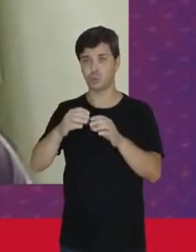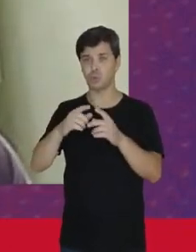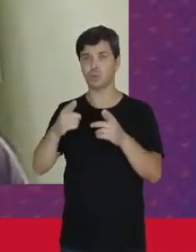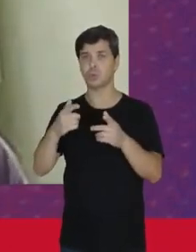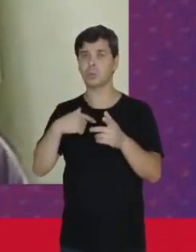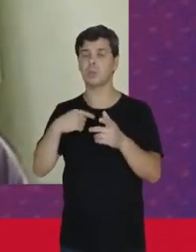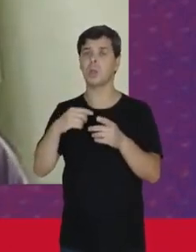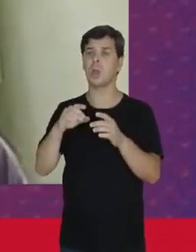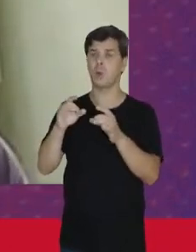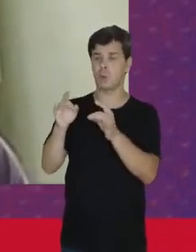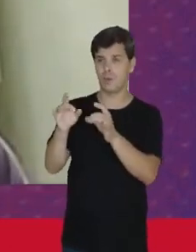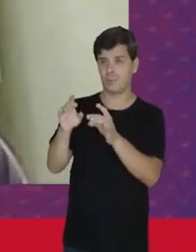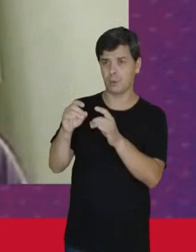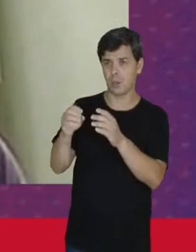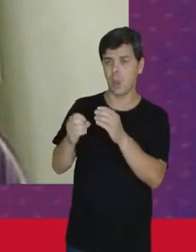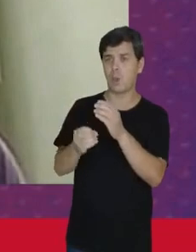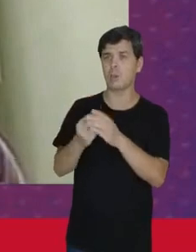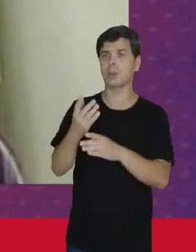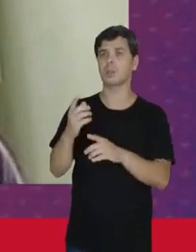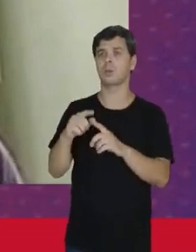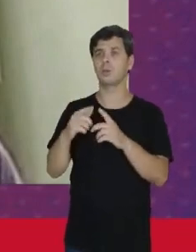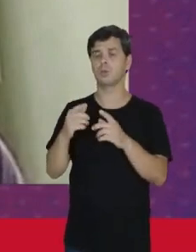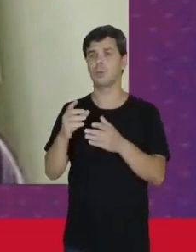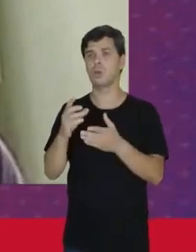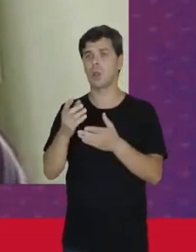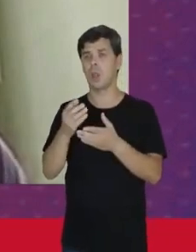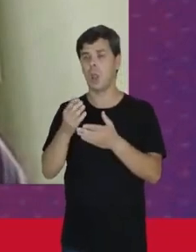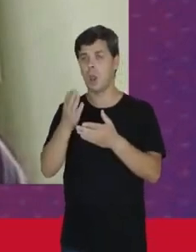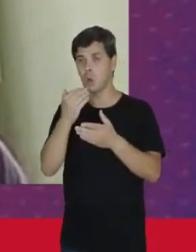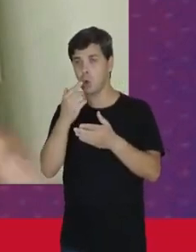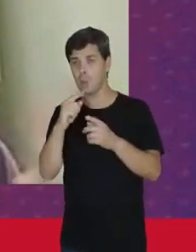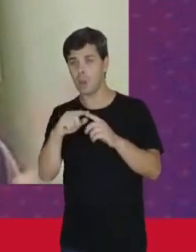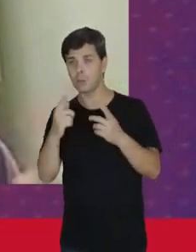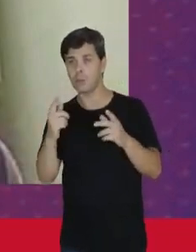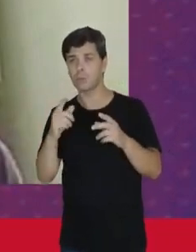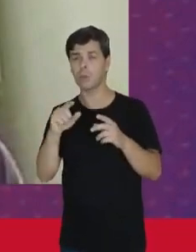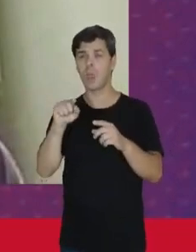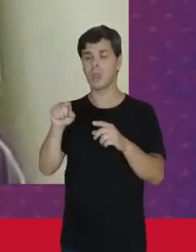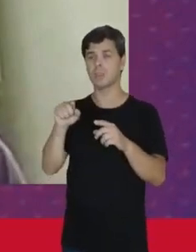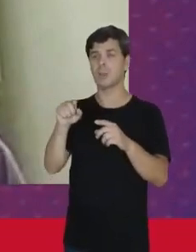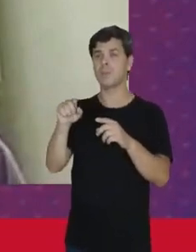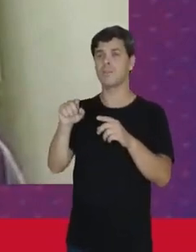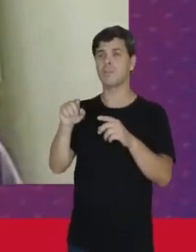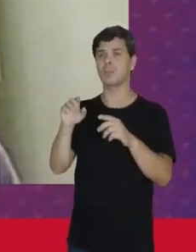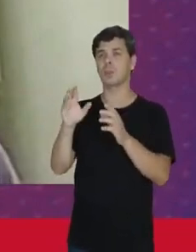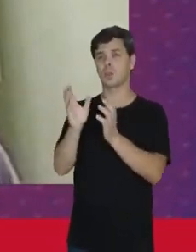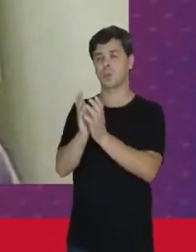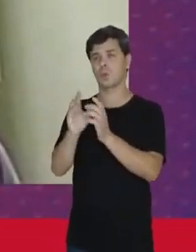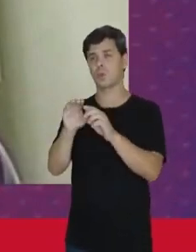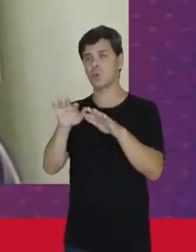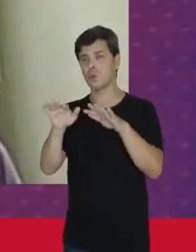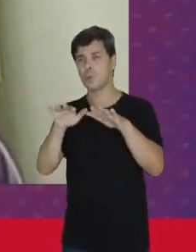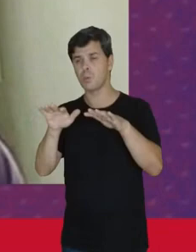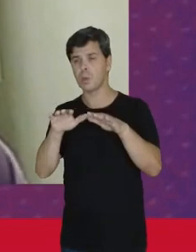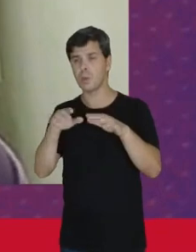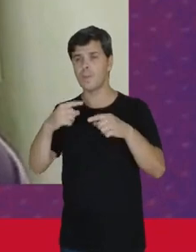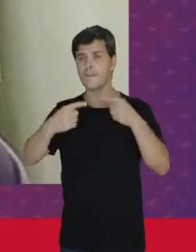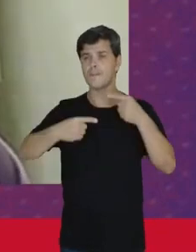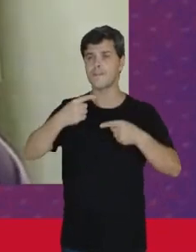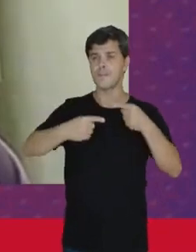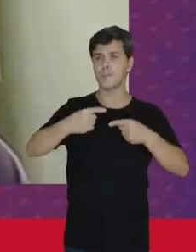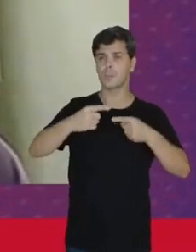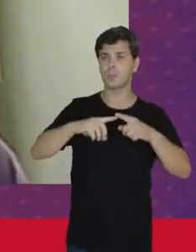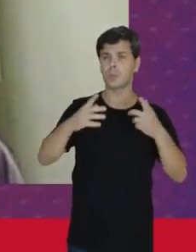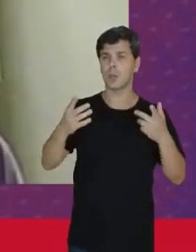na comercialização, na produção, no consumo, né, então essa construção coletiva entre movimento político, entre